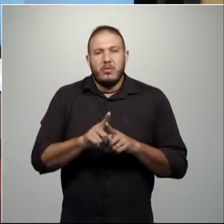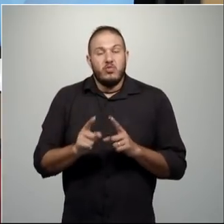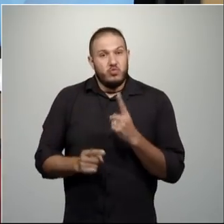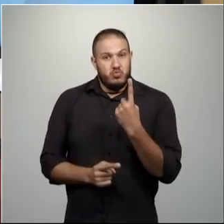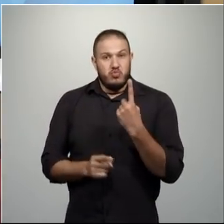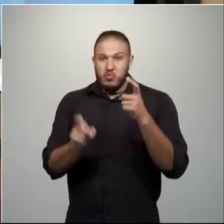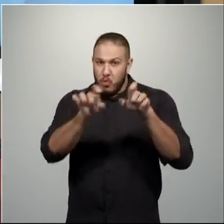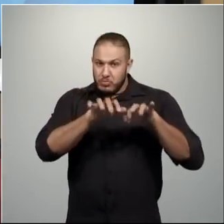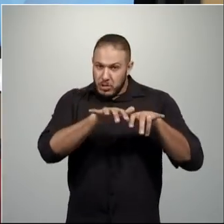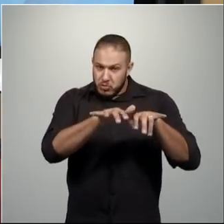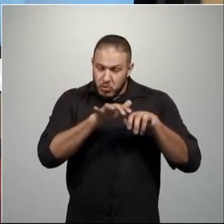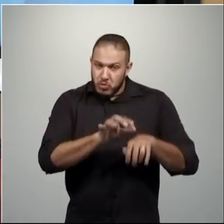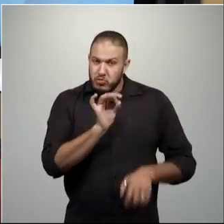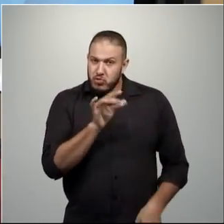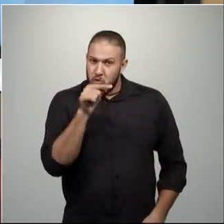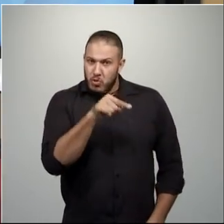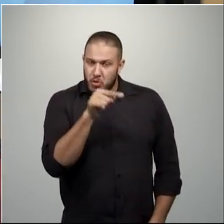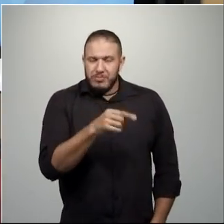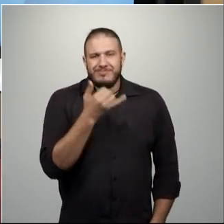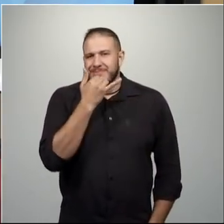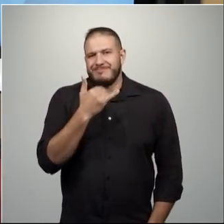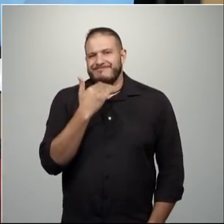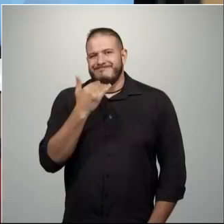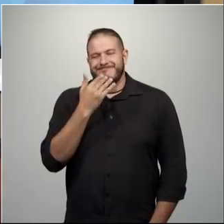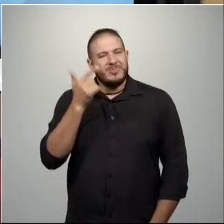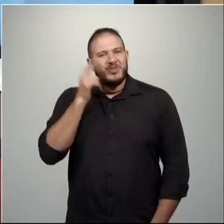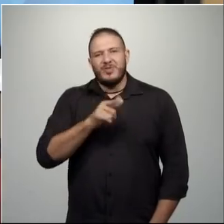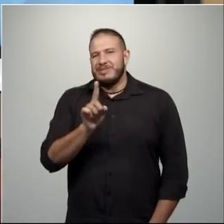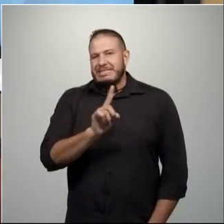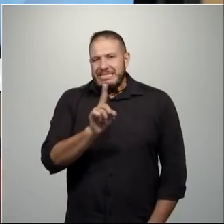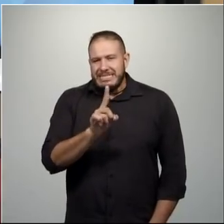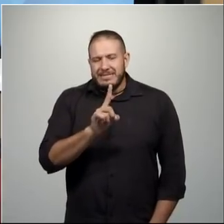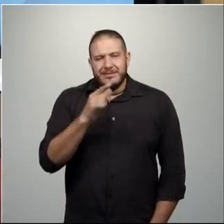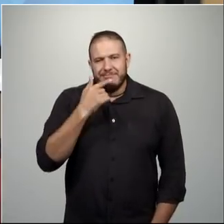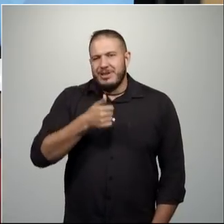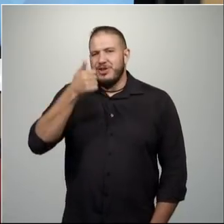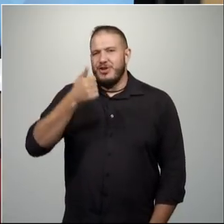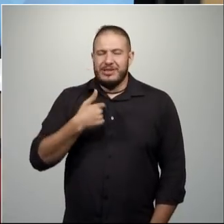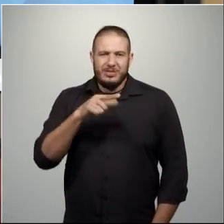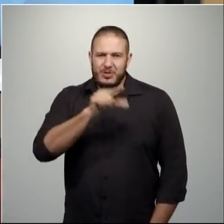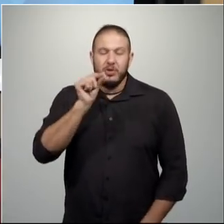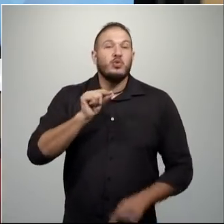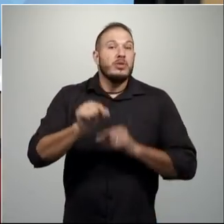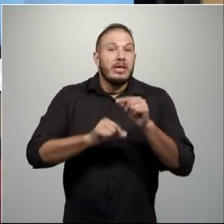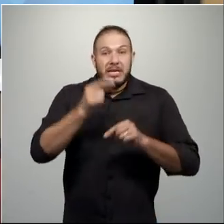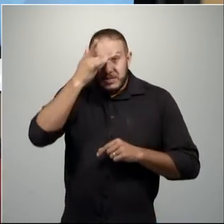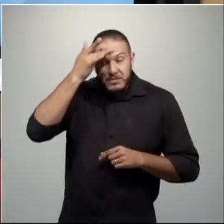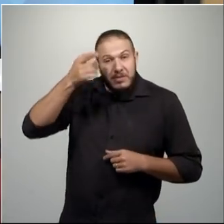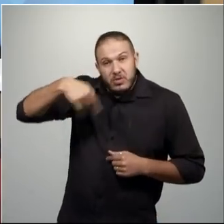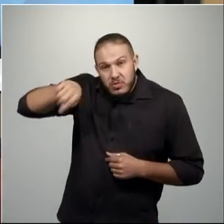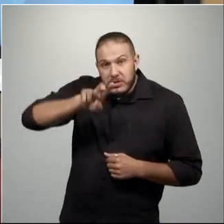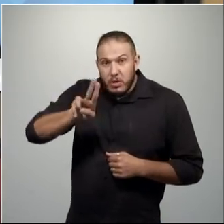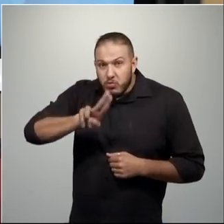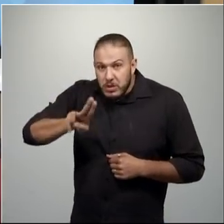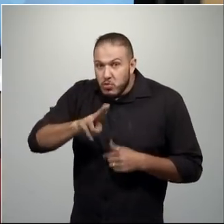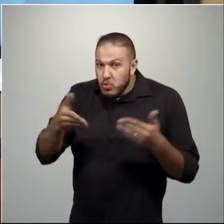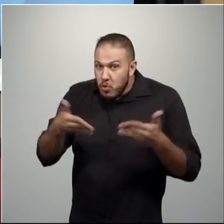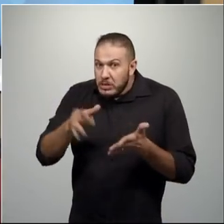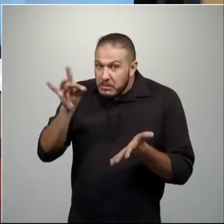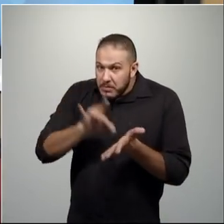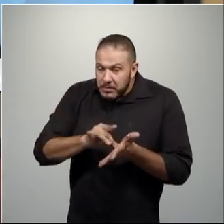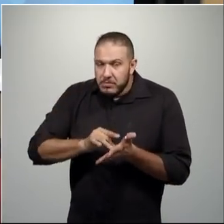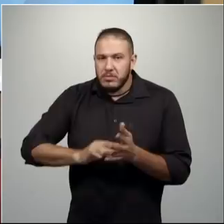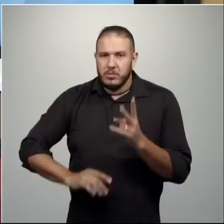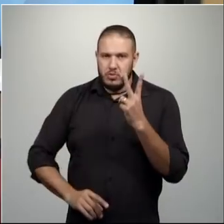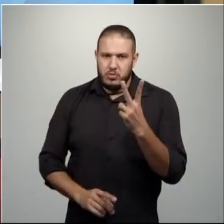computador sozinho não vai ser a melhor das idéias que as pessoas estão usando hoje de fato dois tipos de